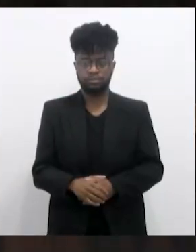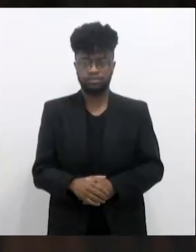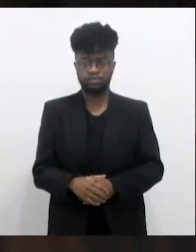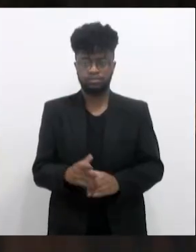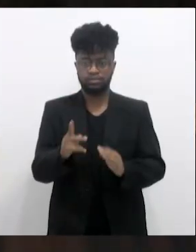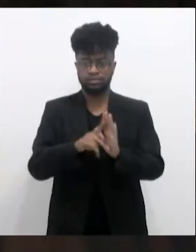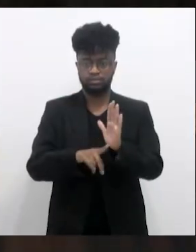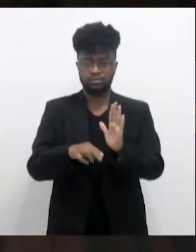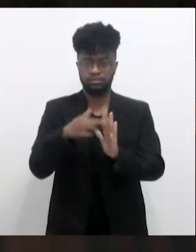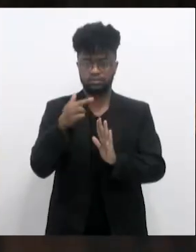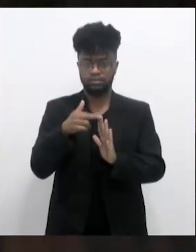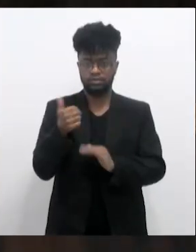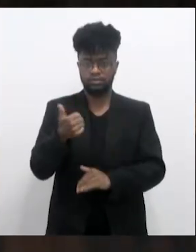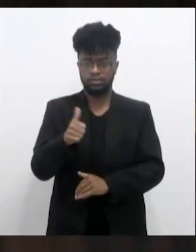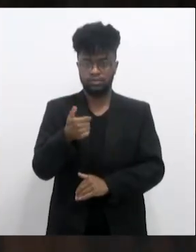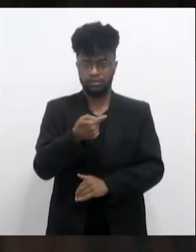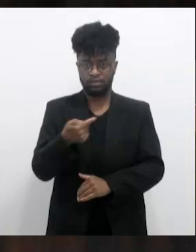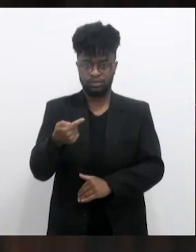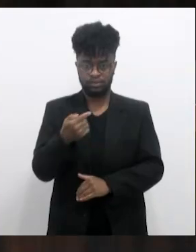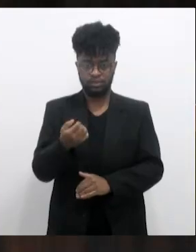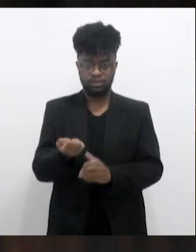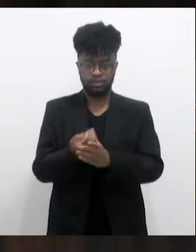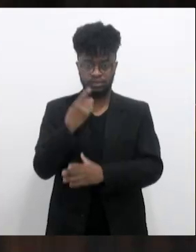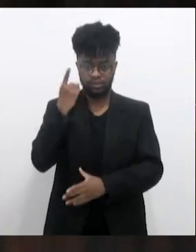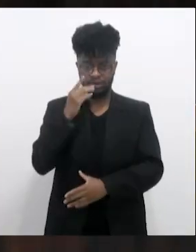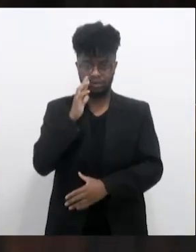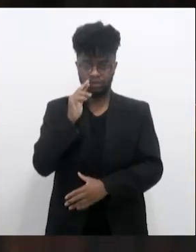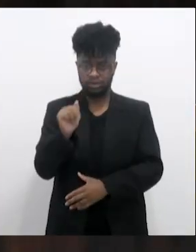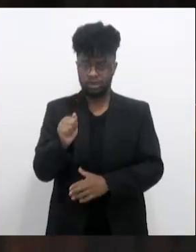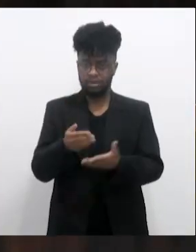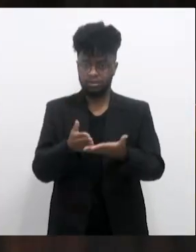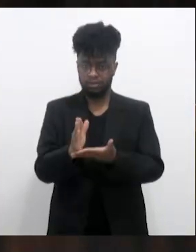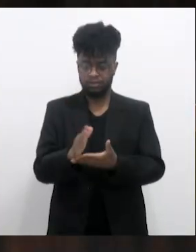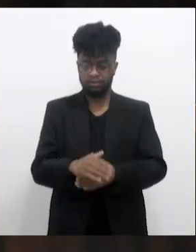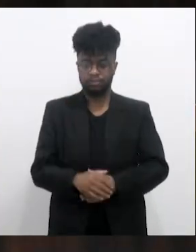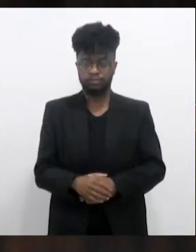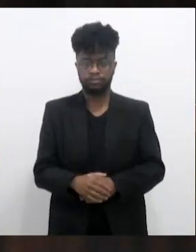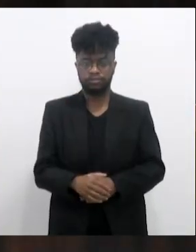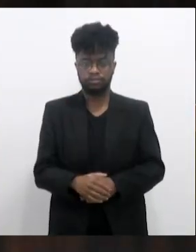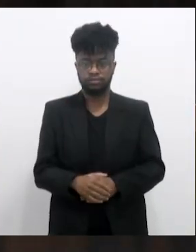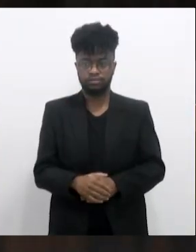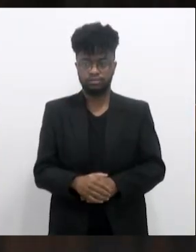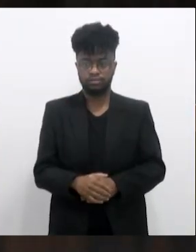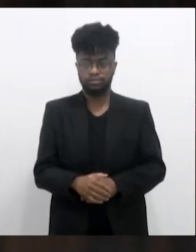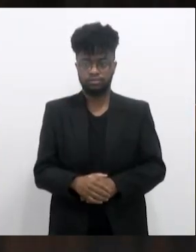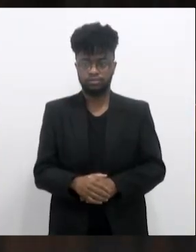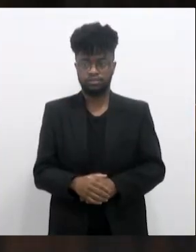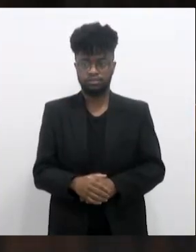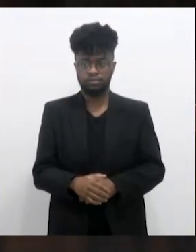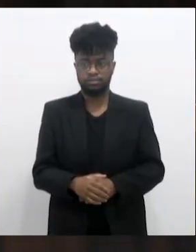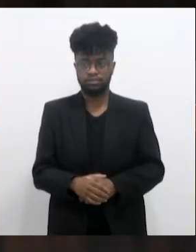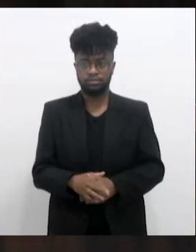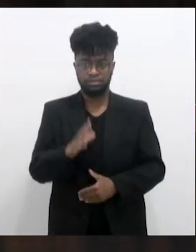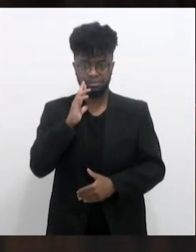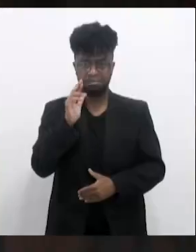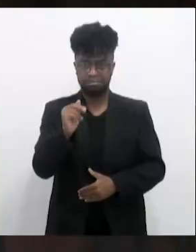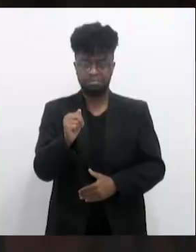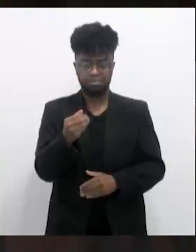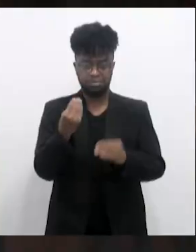Projeto de resolução 1177, deputado Rodrigo Amorim, aprovado. Rodrigo Amorim, campeão aqui,